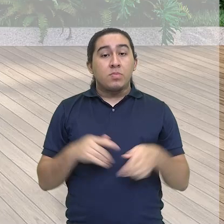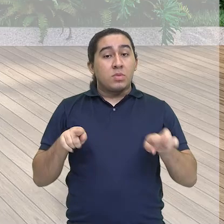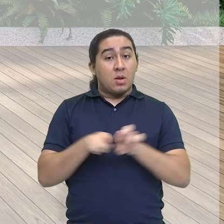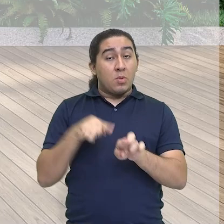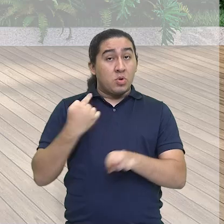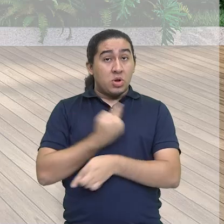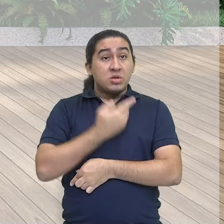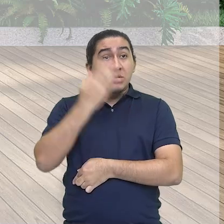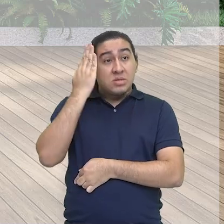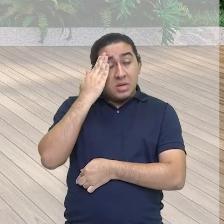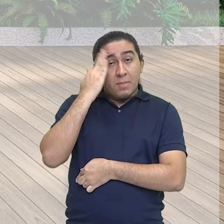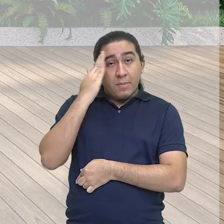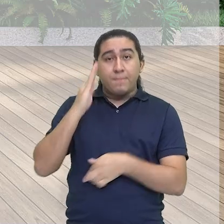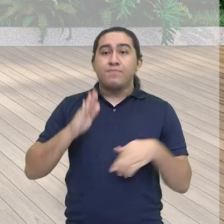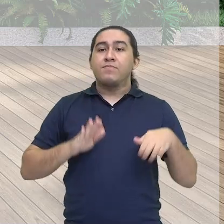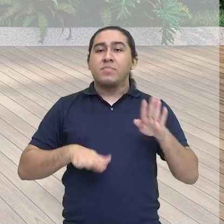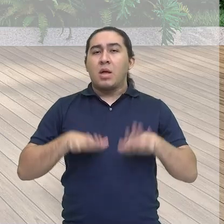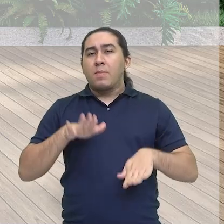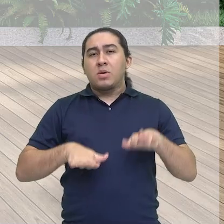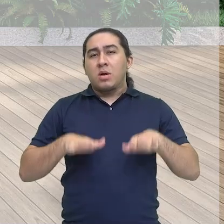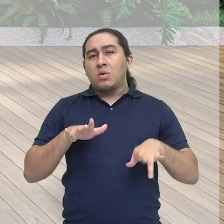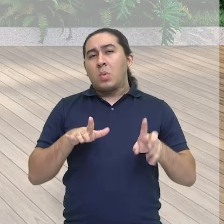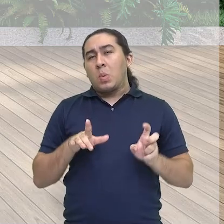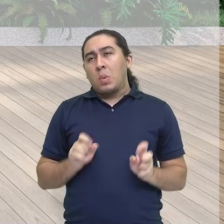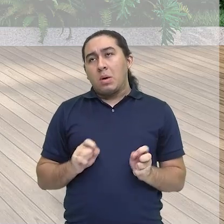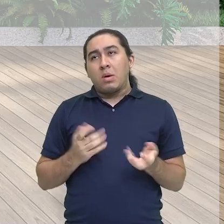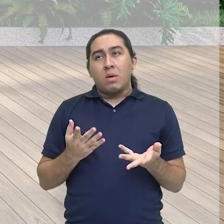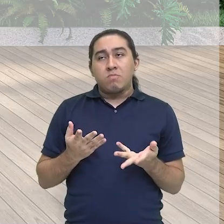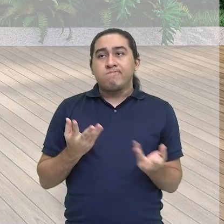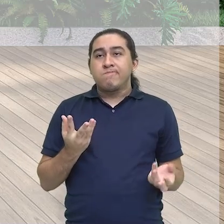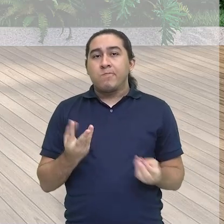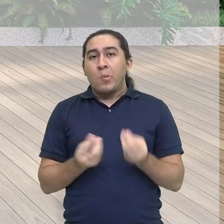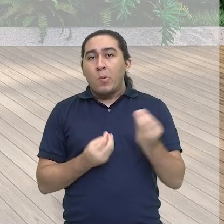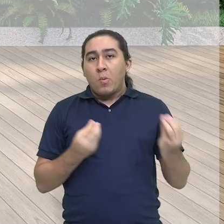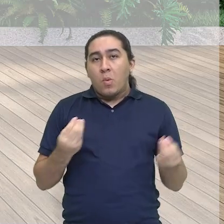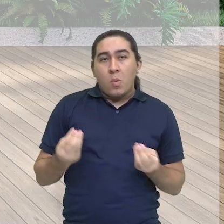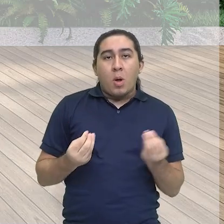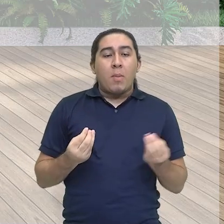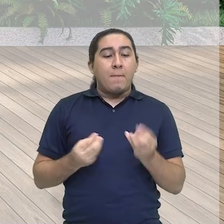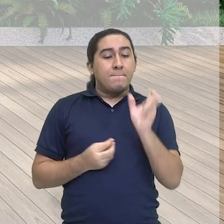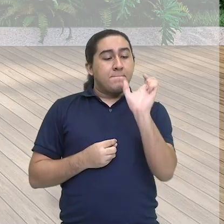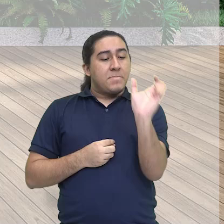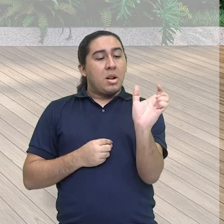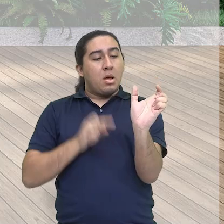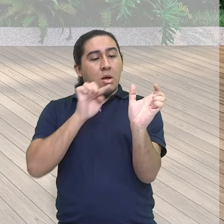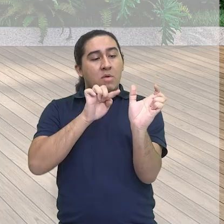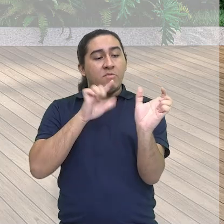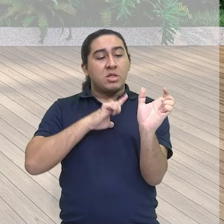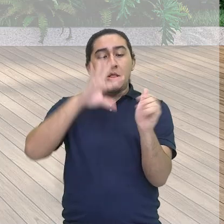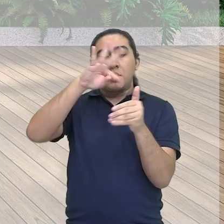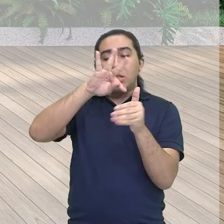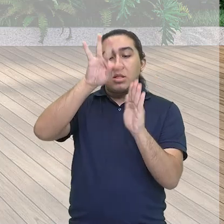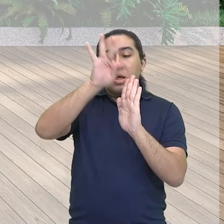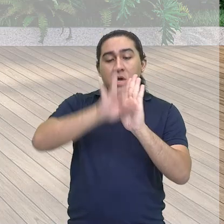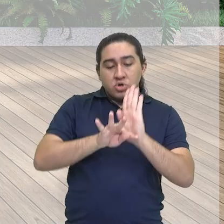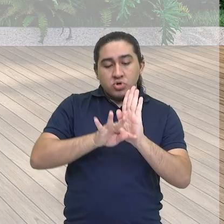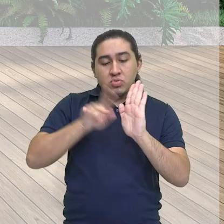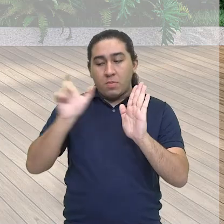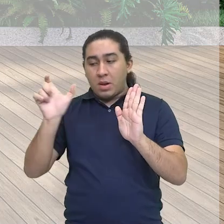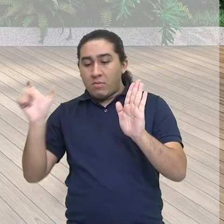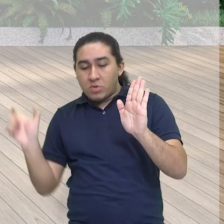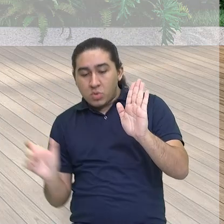que, dependendo de como, né, a palavra é introduzida dentro do